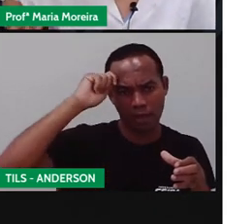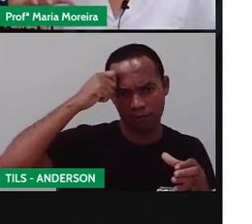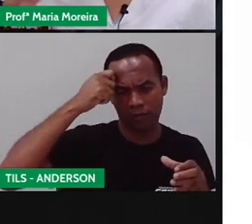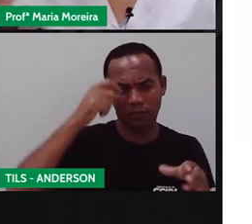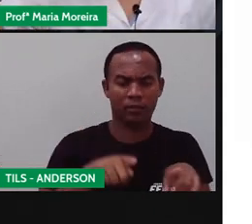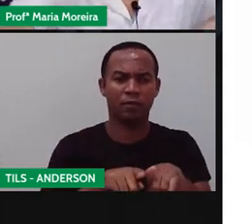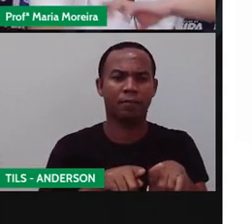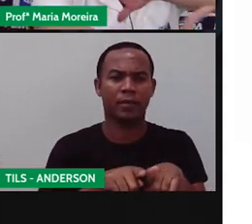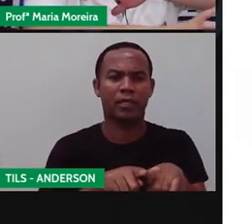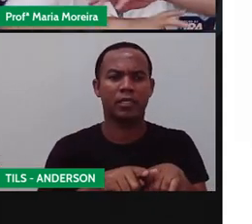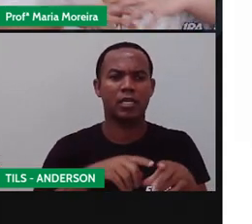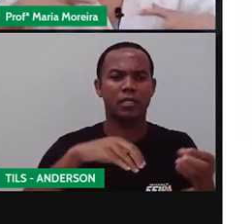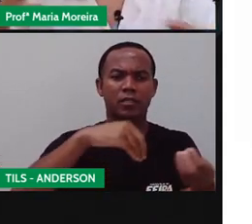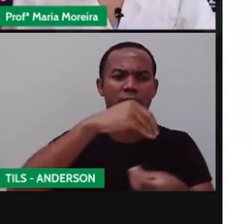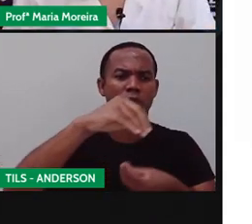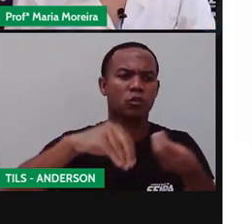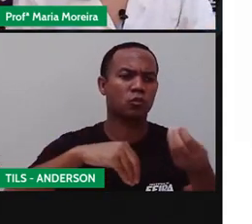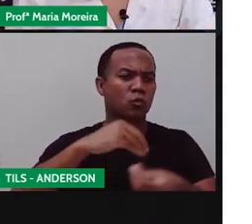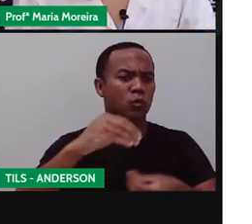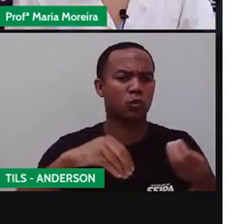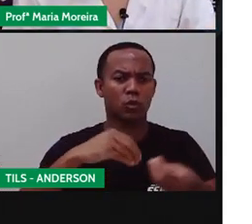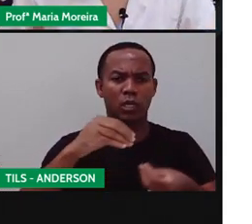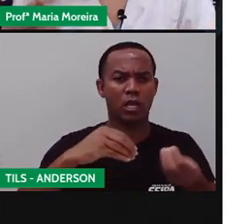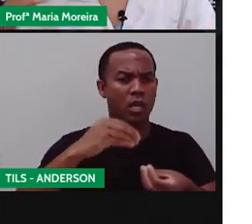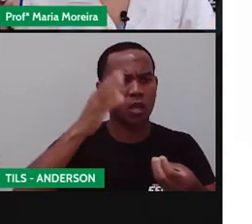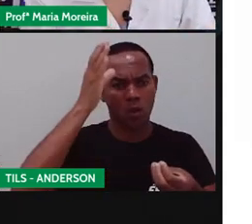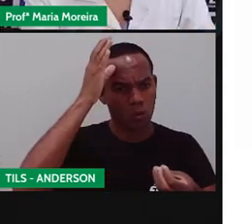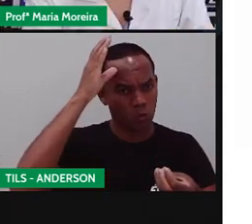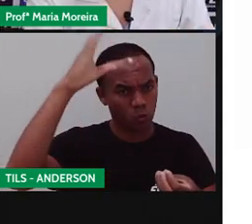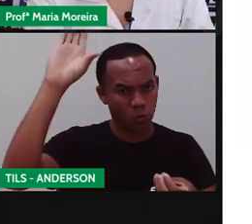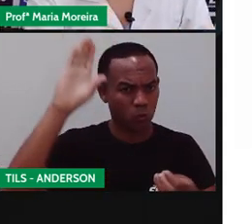só. Eles misturam